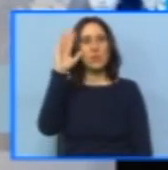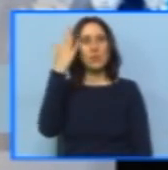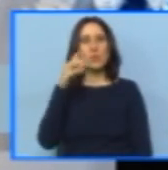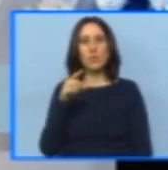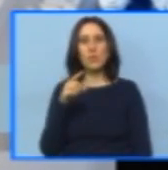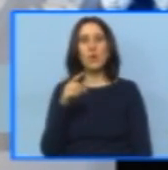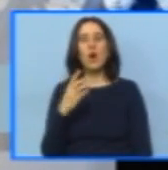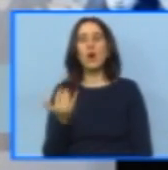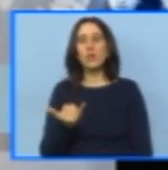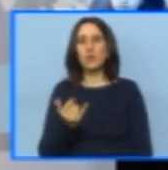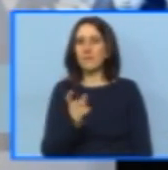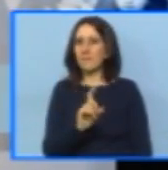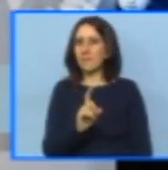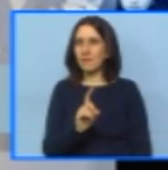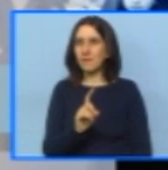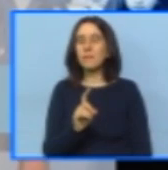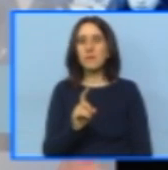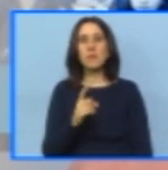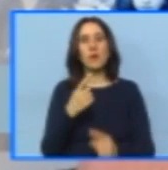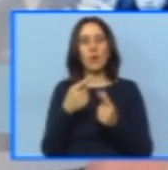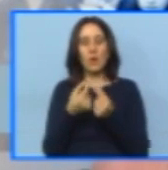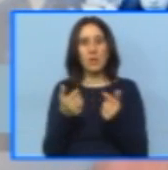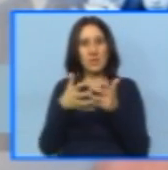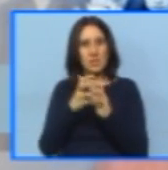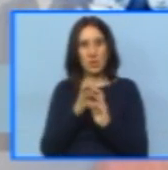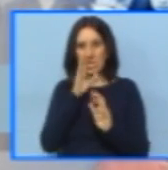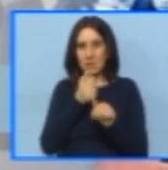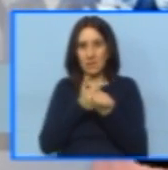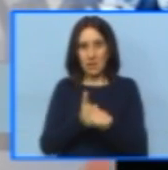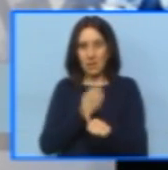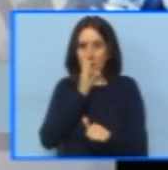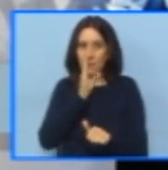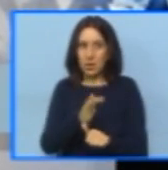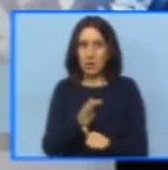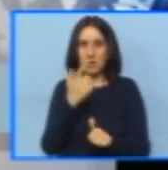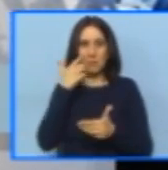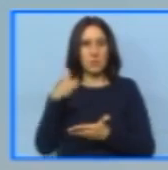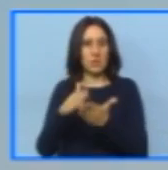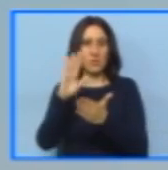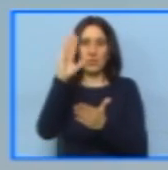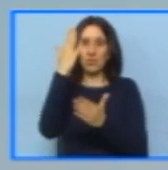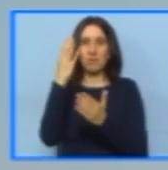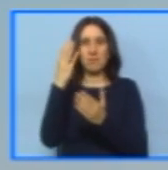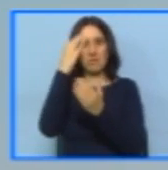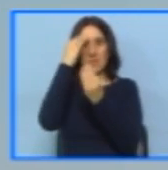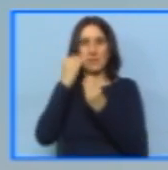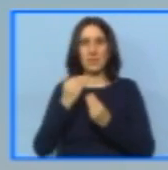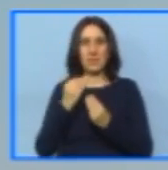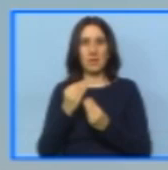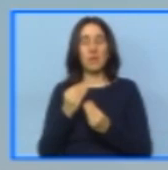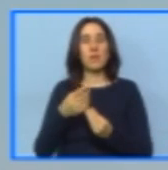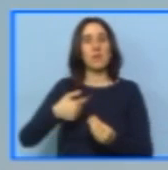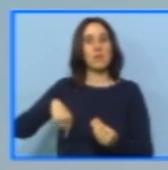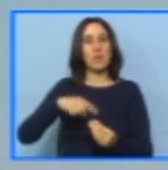portanto, secundarizado, e fôssemos fiéis à oração, era uma extraordinária estratégia de evangelização e poderíamos